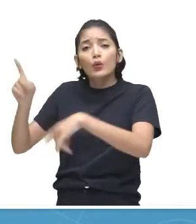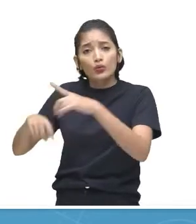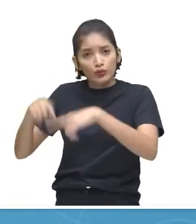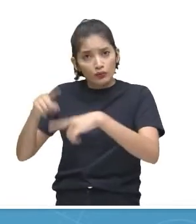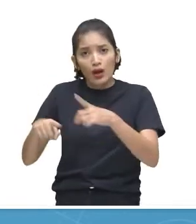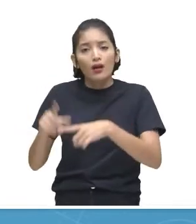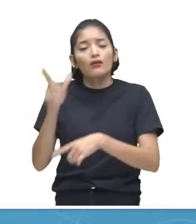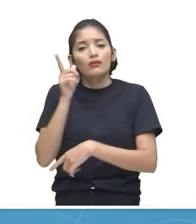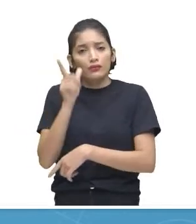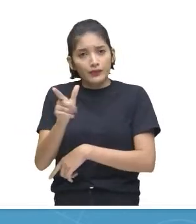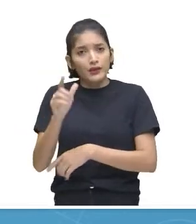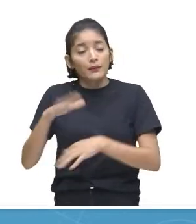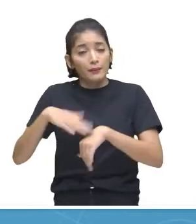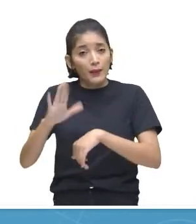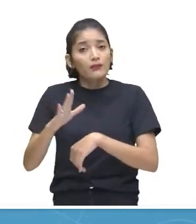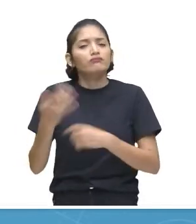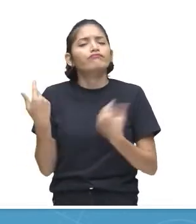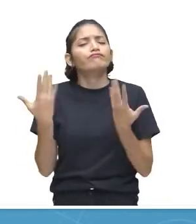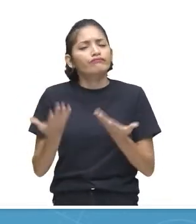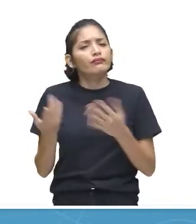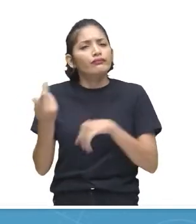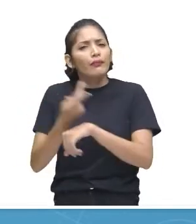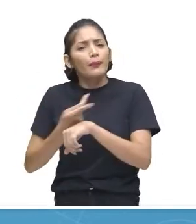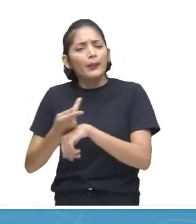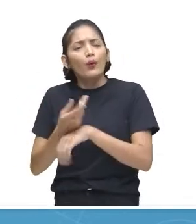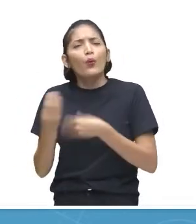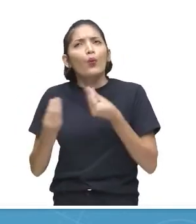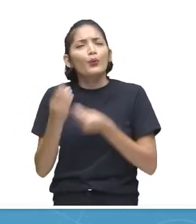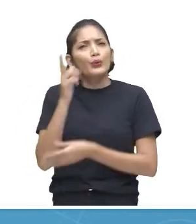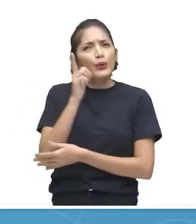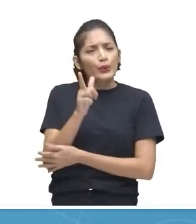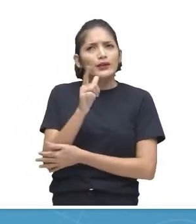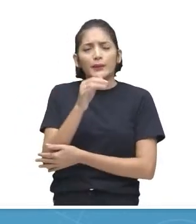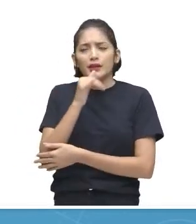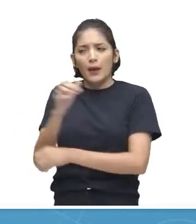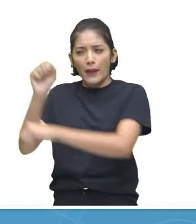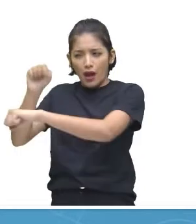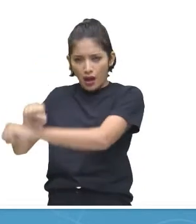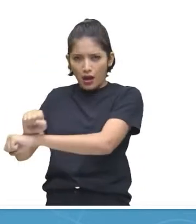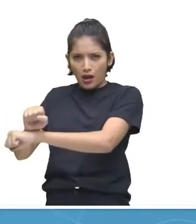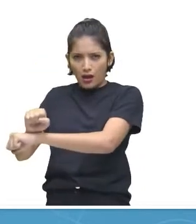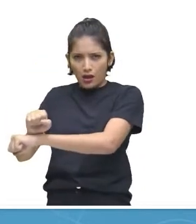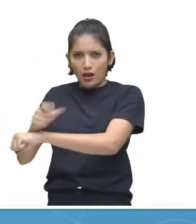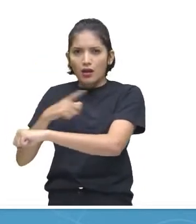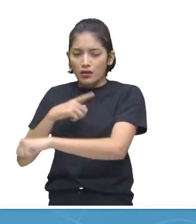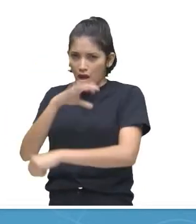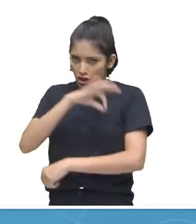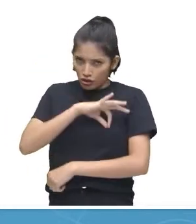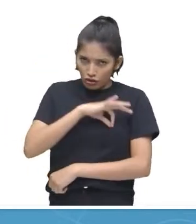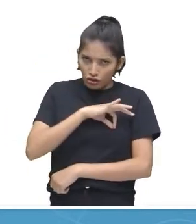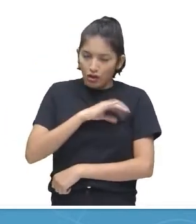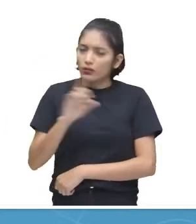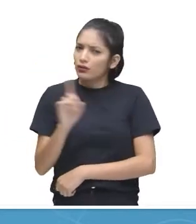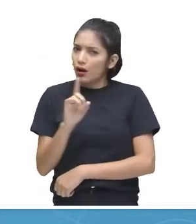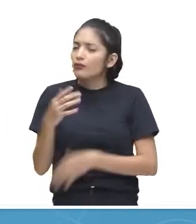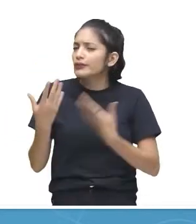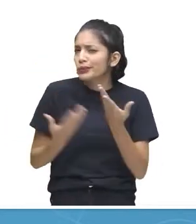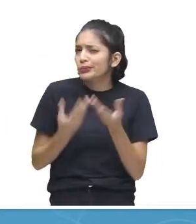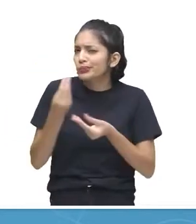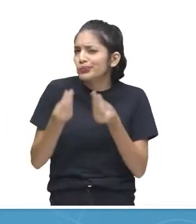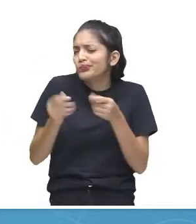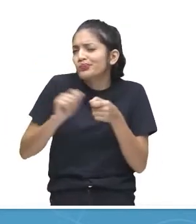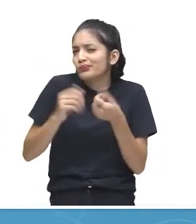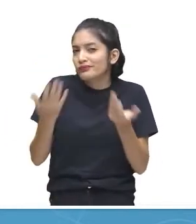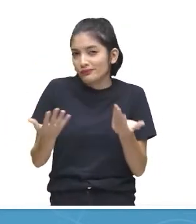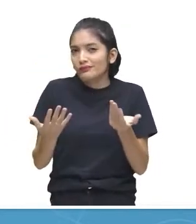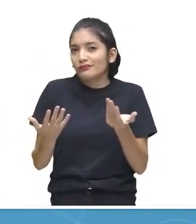né, consumidor. Então, ela buscava... Como é que a gente vai conseguir? Escravo, recebe dinheiro? Não. Então, como é que eu posso fazer,